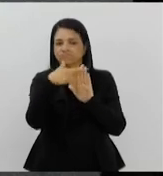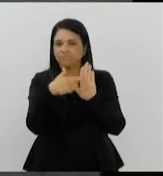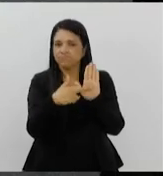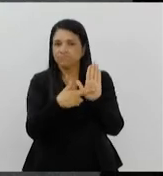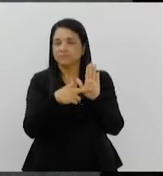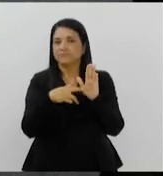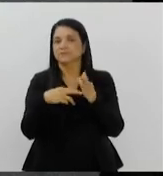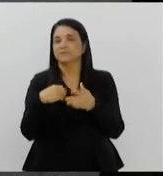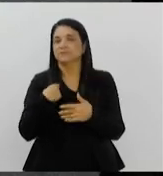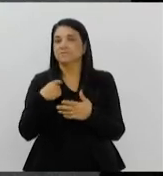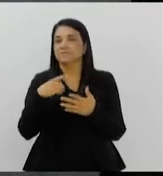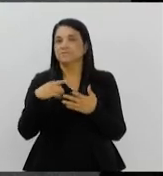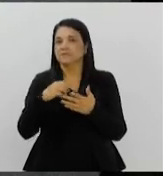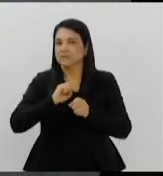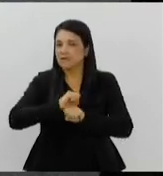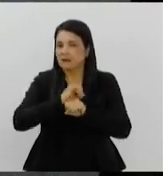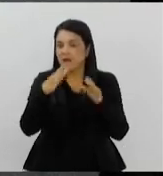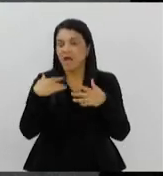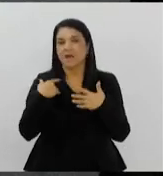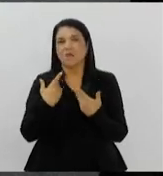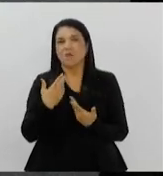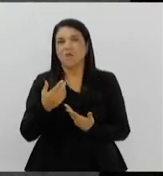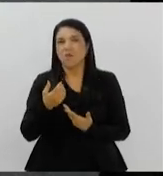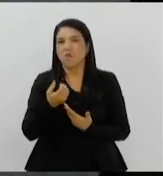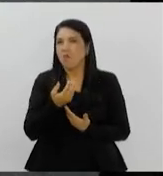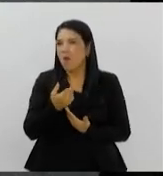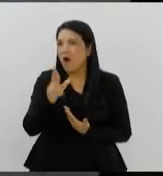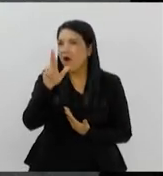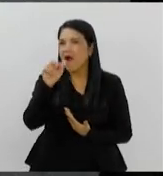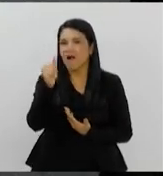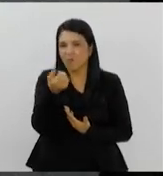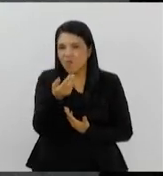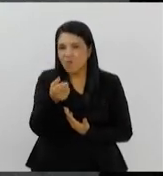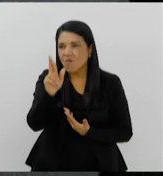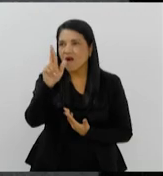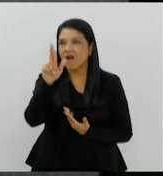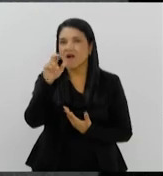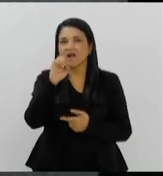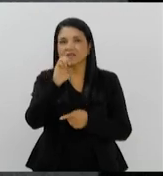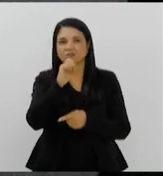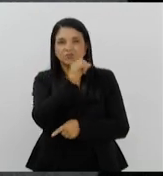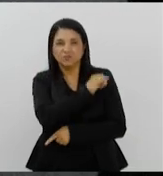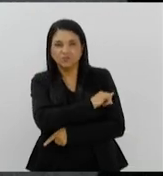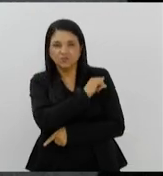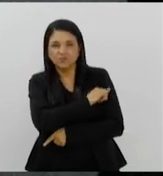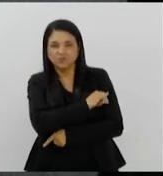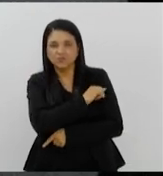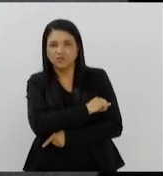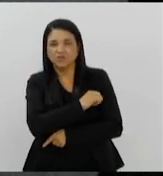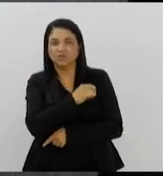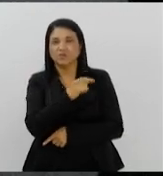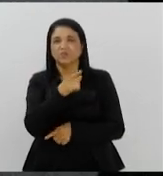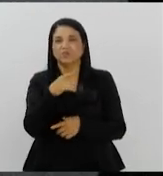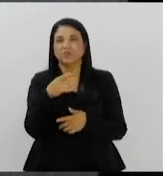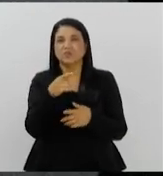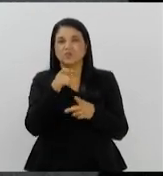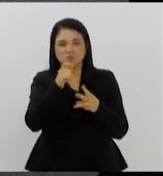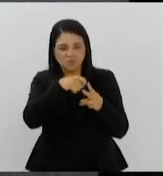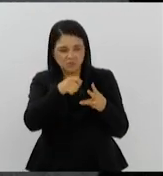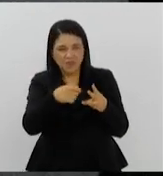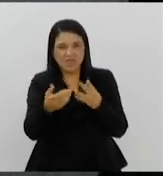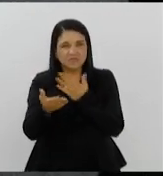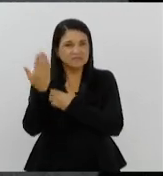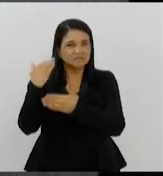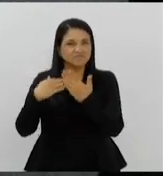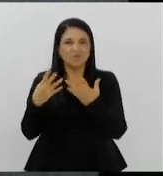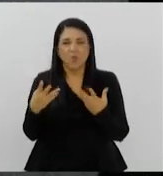Rio de Janeiro, o ar está poluído, a gente observou que nos últimos meses nós tivemos a pior qualidade de